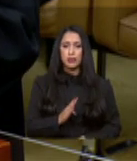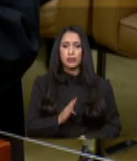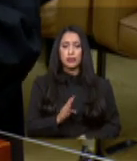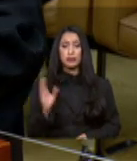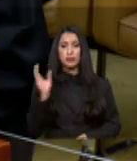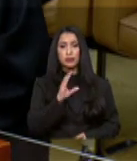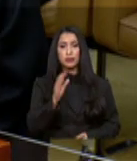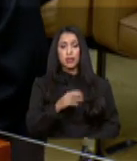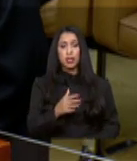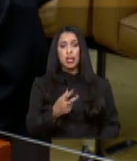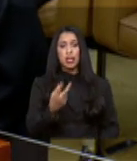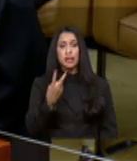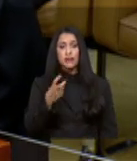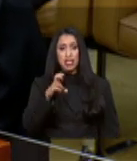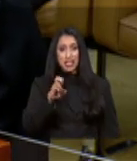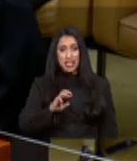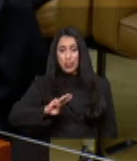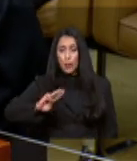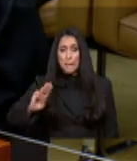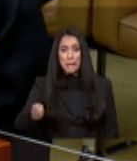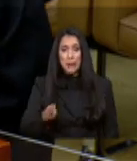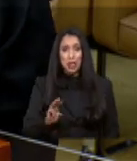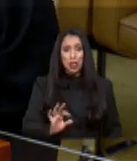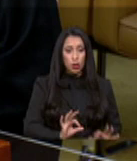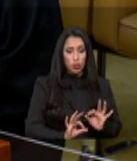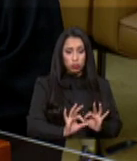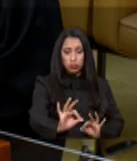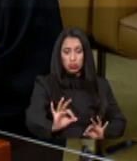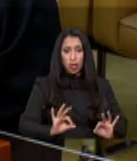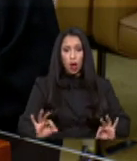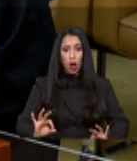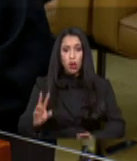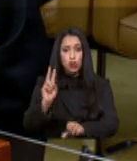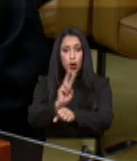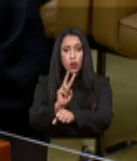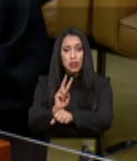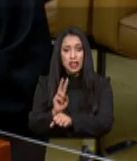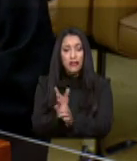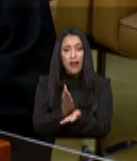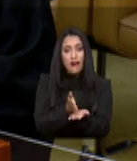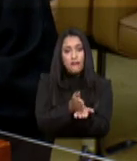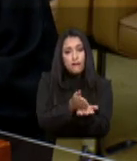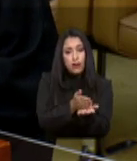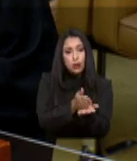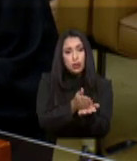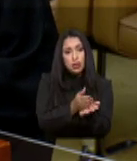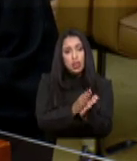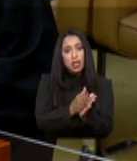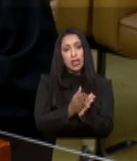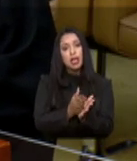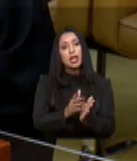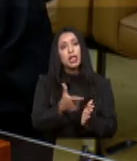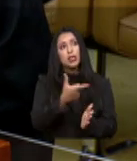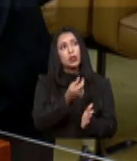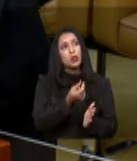foram 25 milhões de hectares de unidades de conservação criados na fronteira do desmatamento na Amazônia